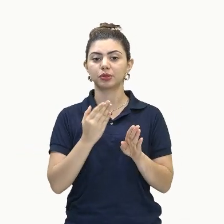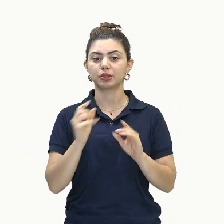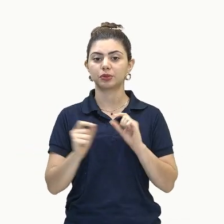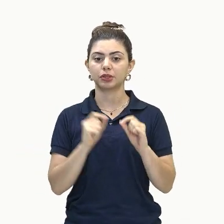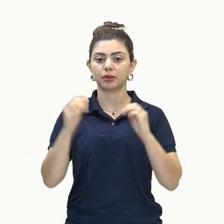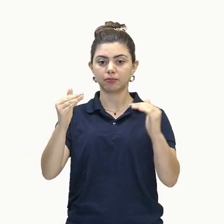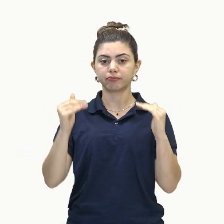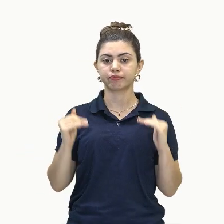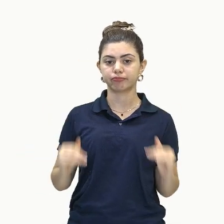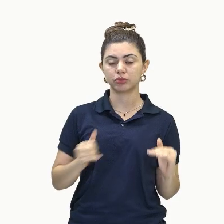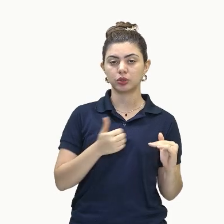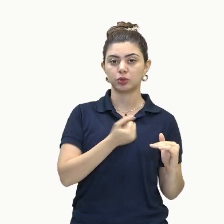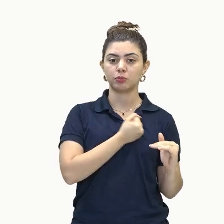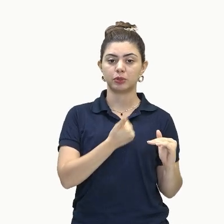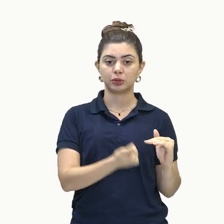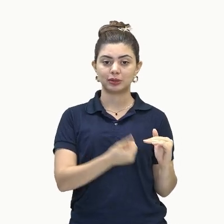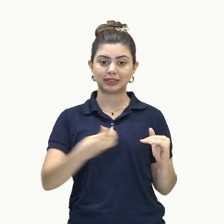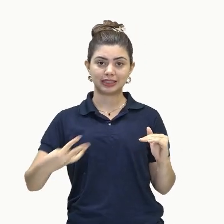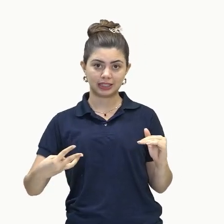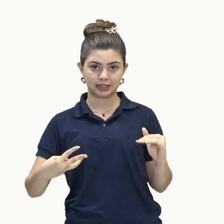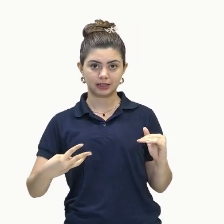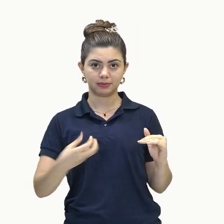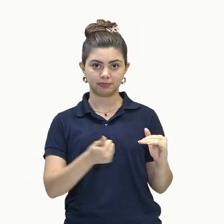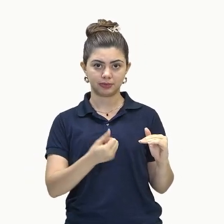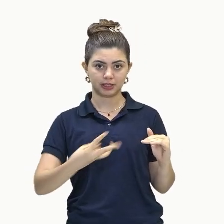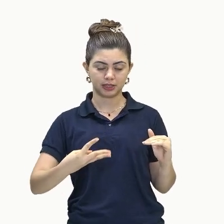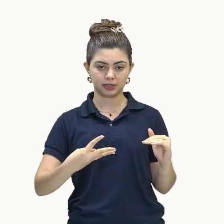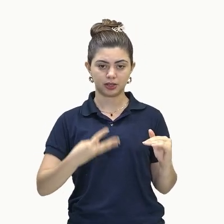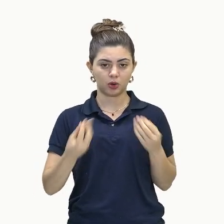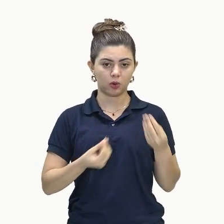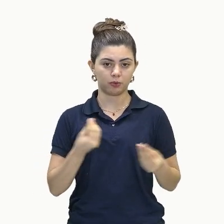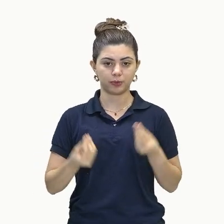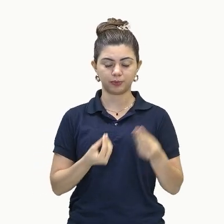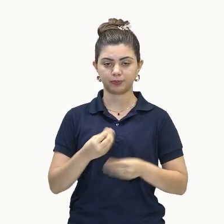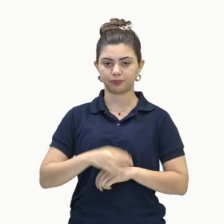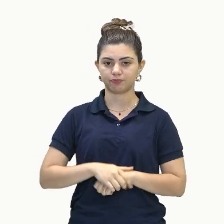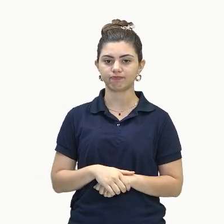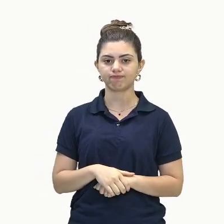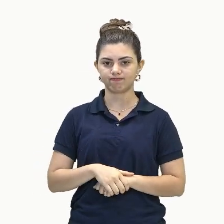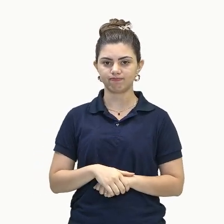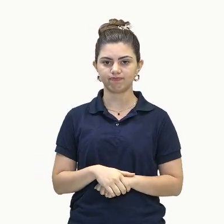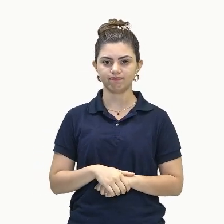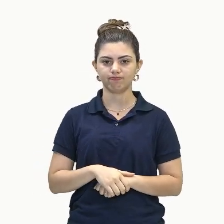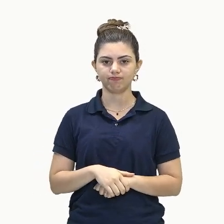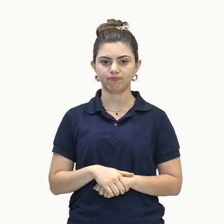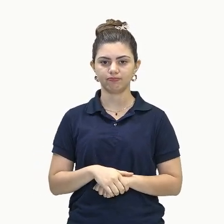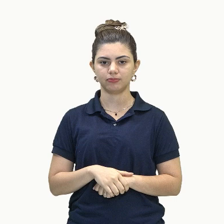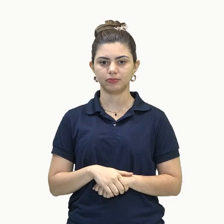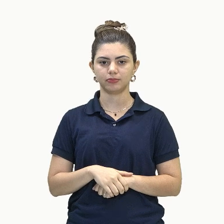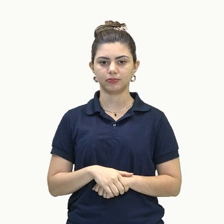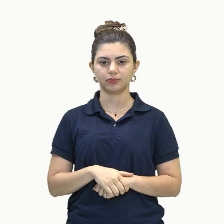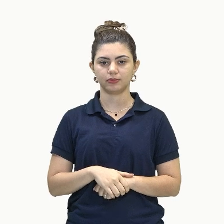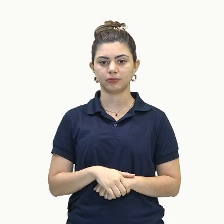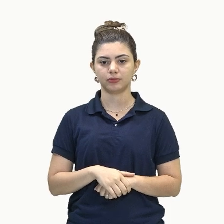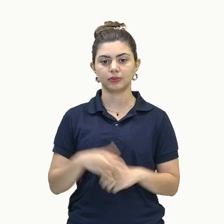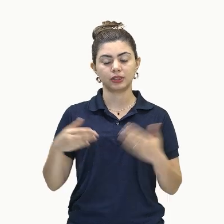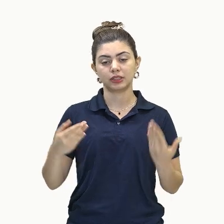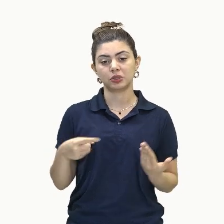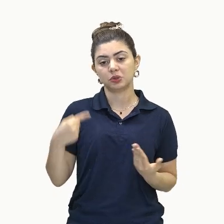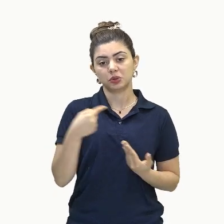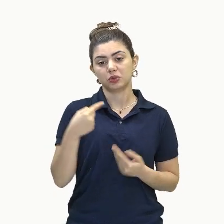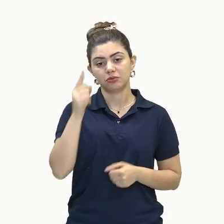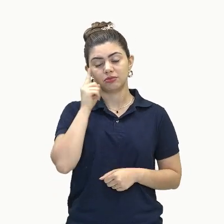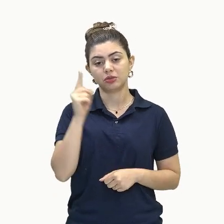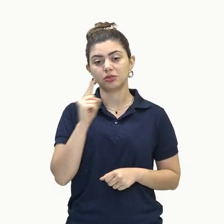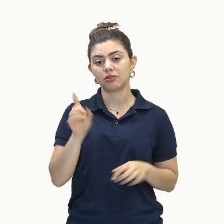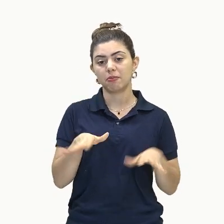geração o indivíduo 13. Neste indivíduo, o que acontece? Nós não conseguimos determinar